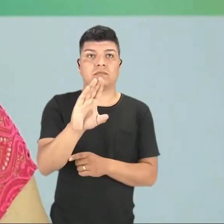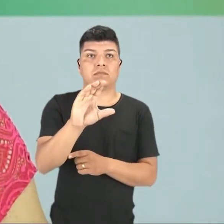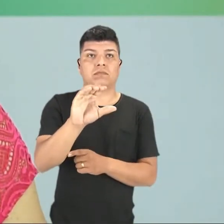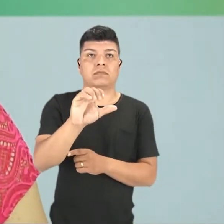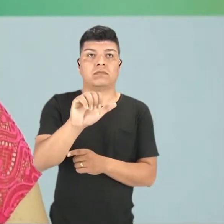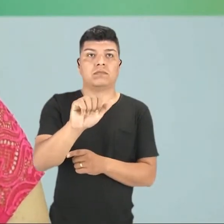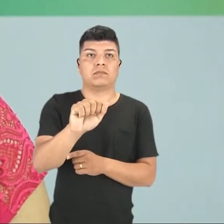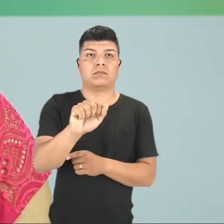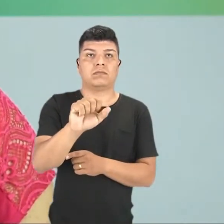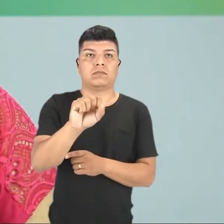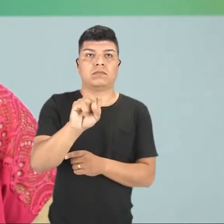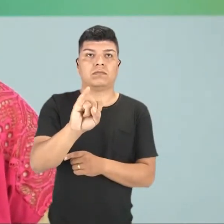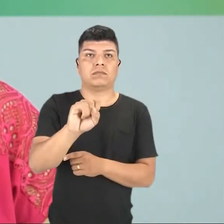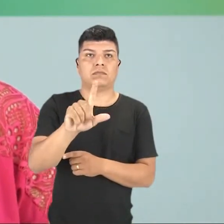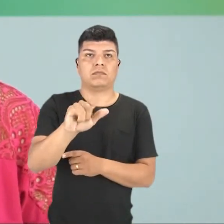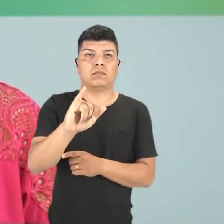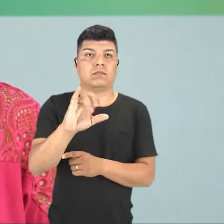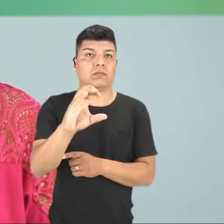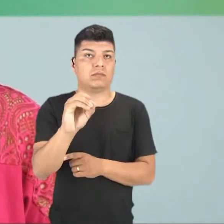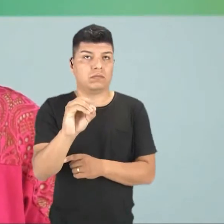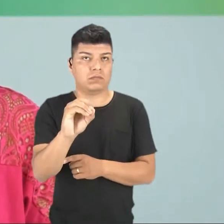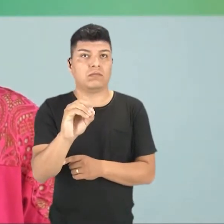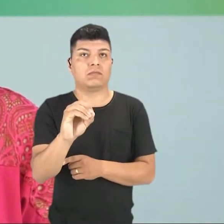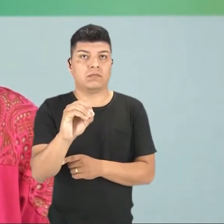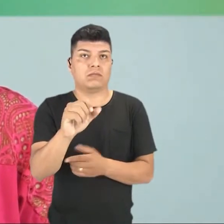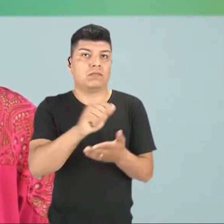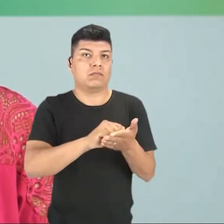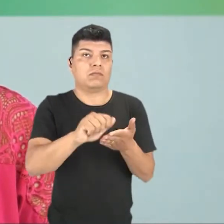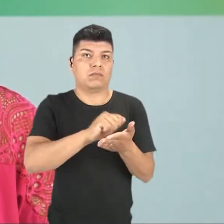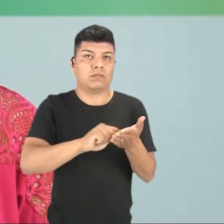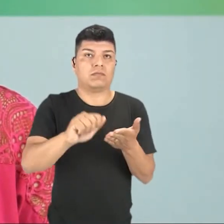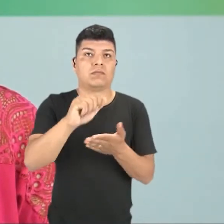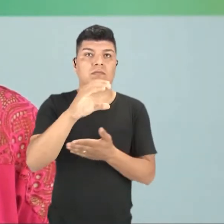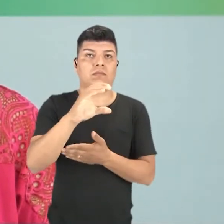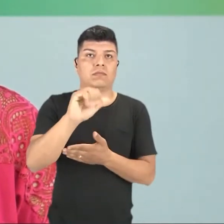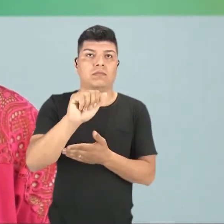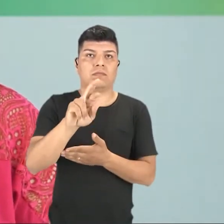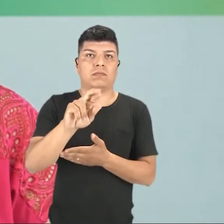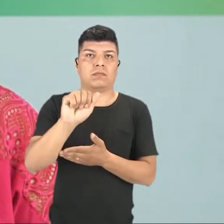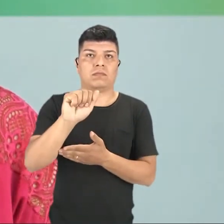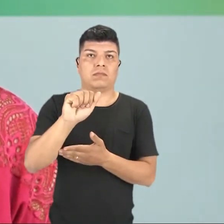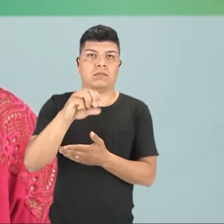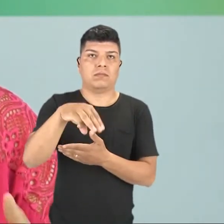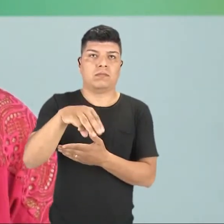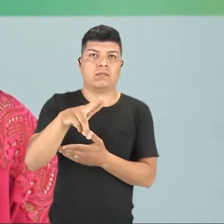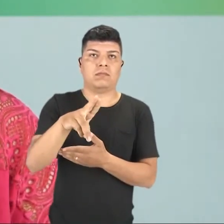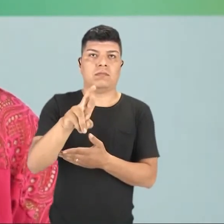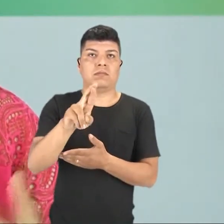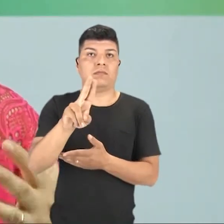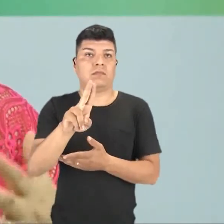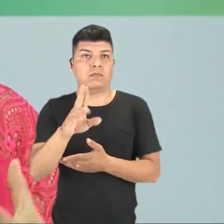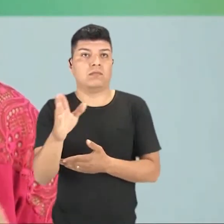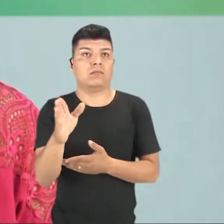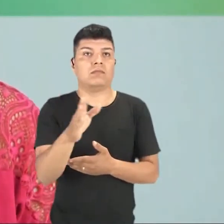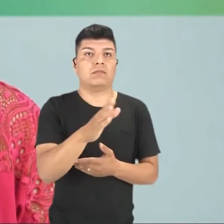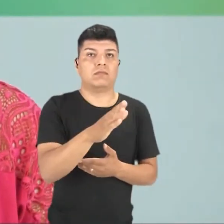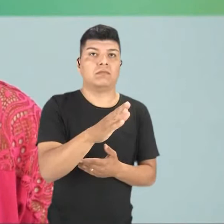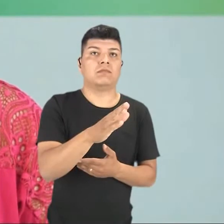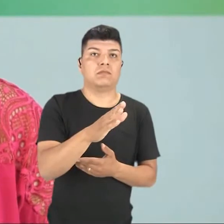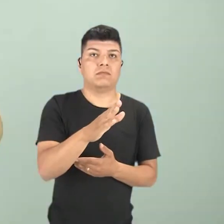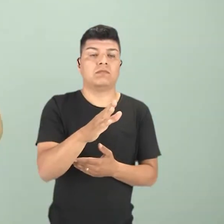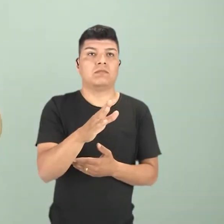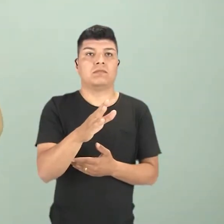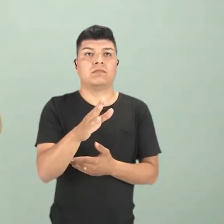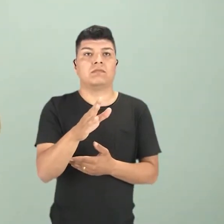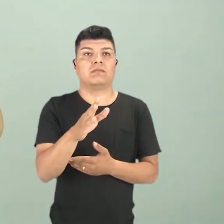escreveu Caramuru, e Santa Rita Durão, que escreveu, Uruguai de Basílio da Gama e